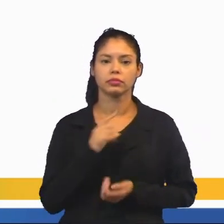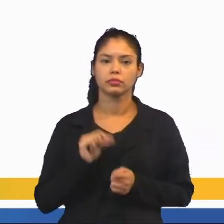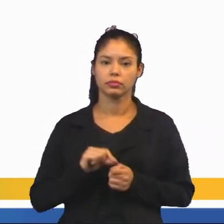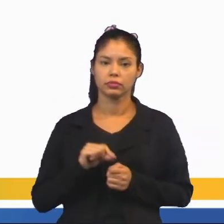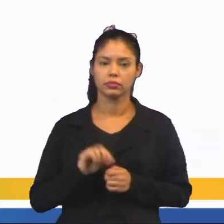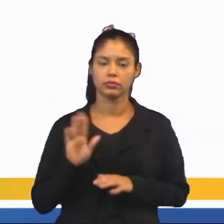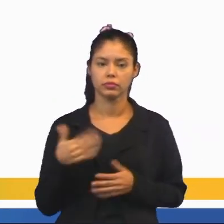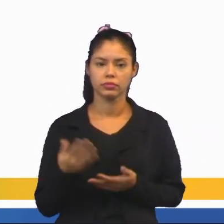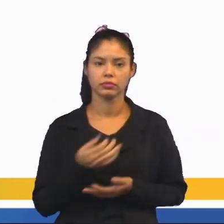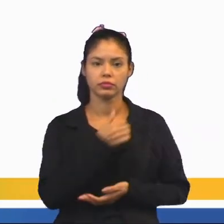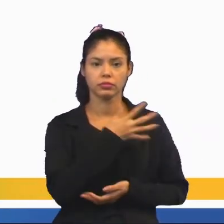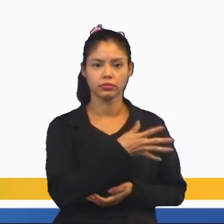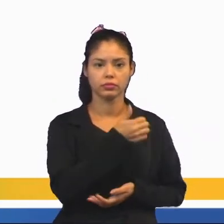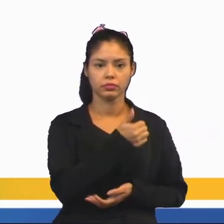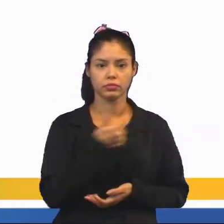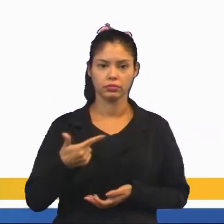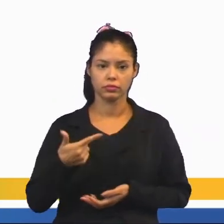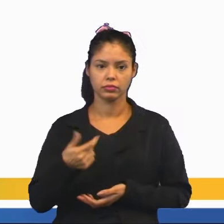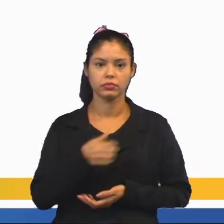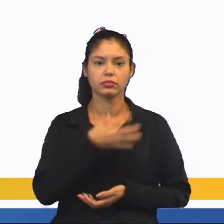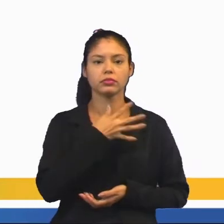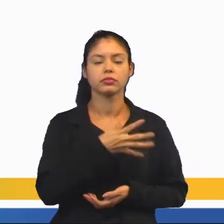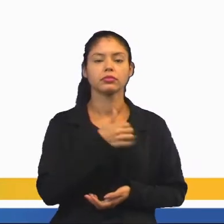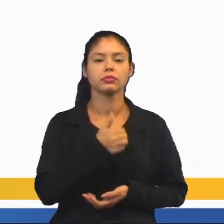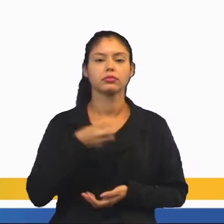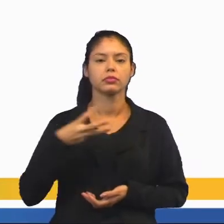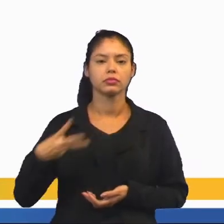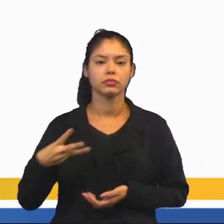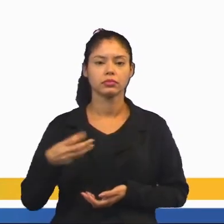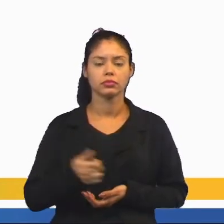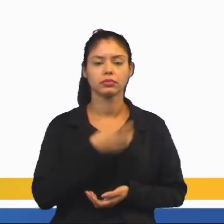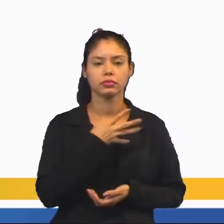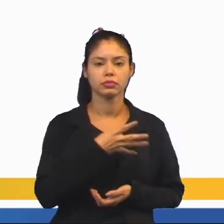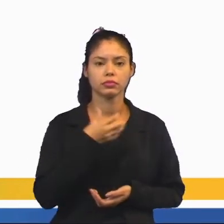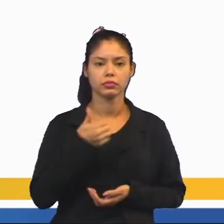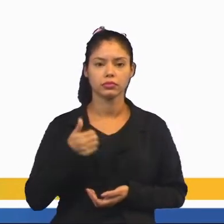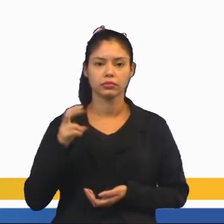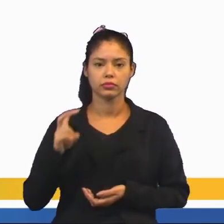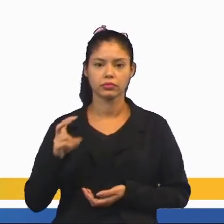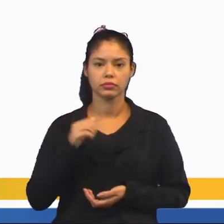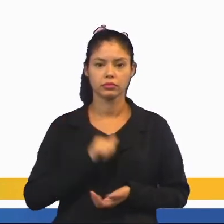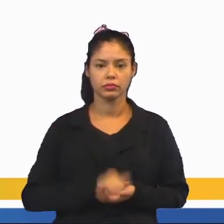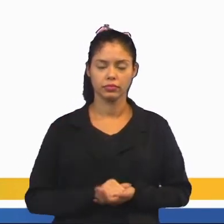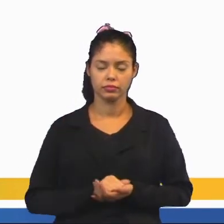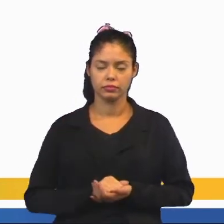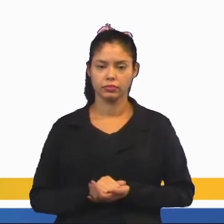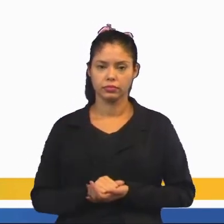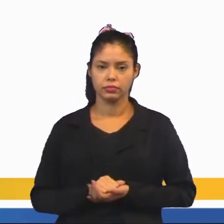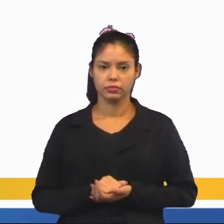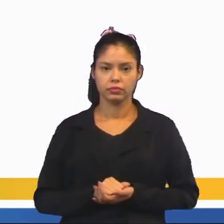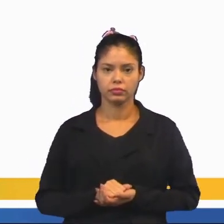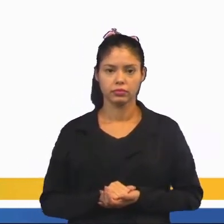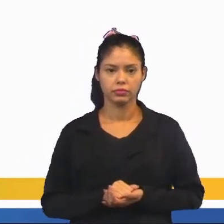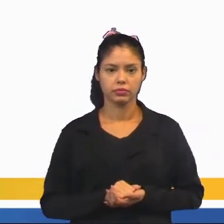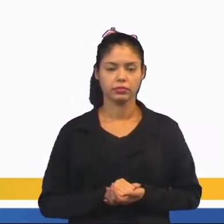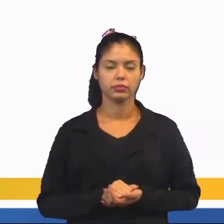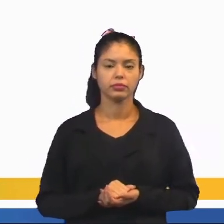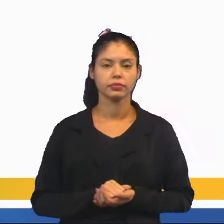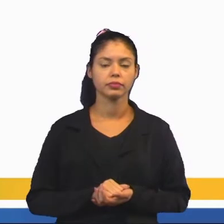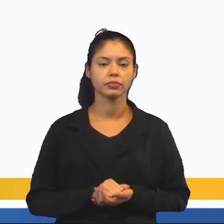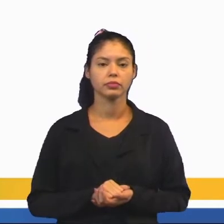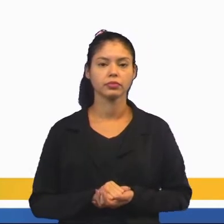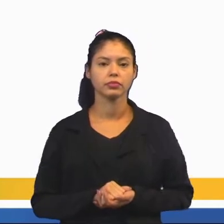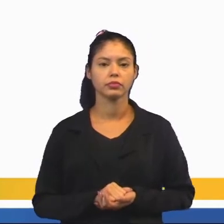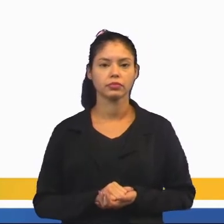formamos aí quais números? 412, 413, 415. O 2